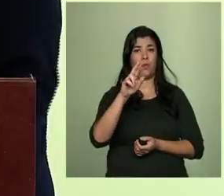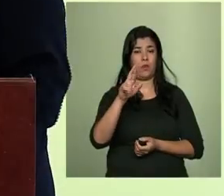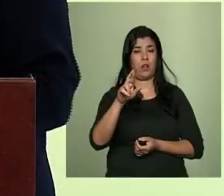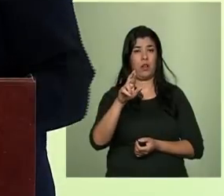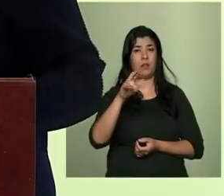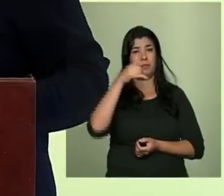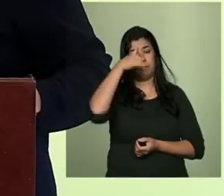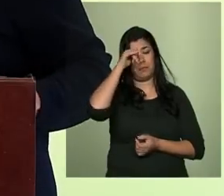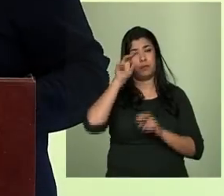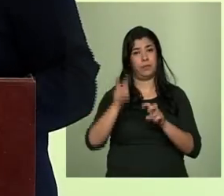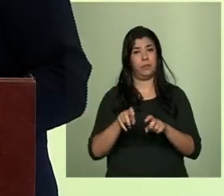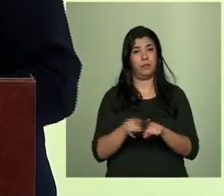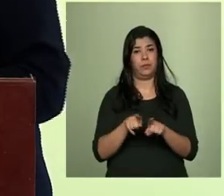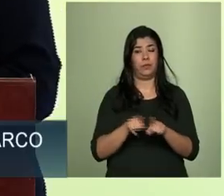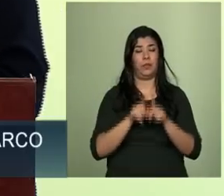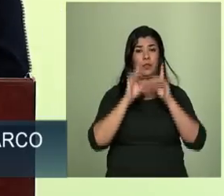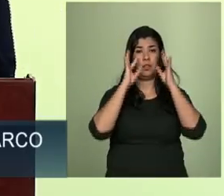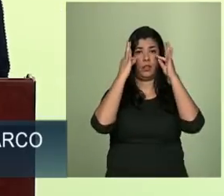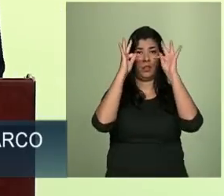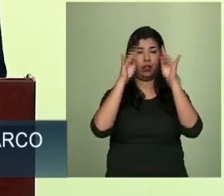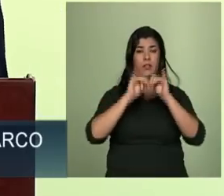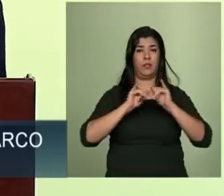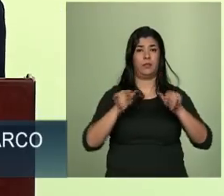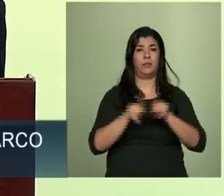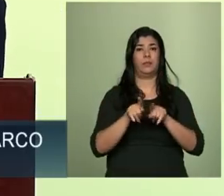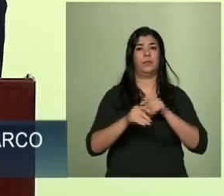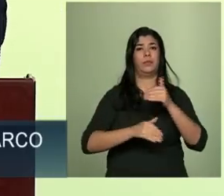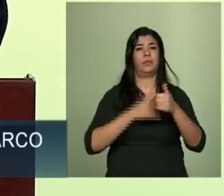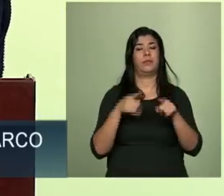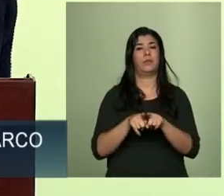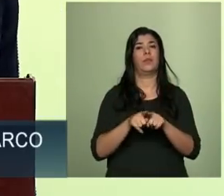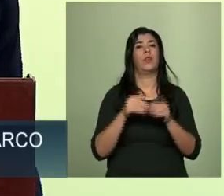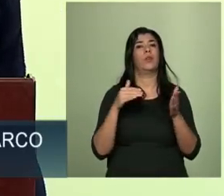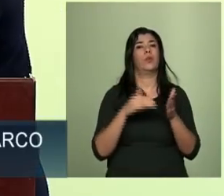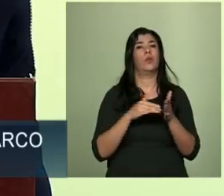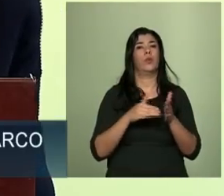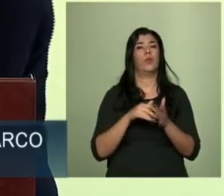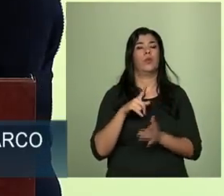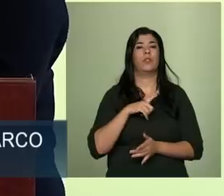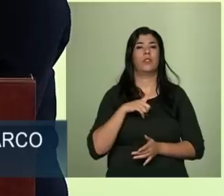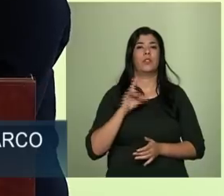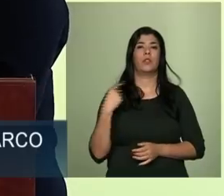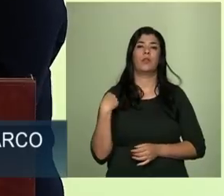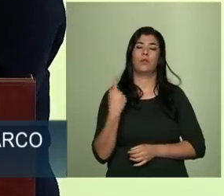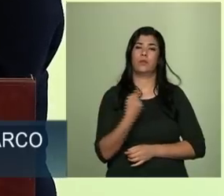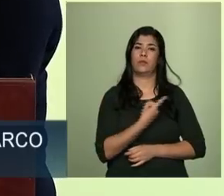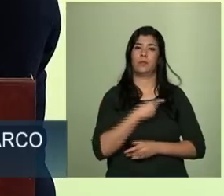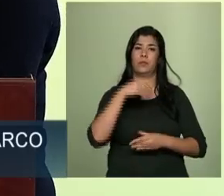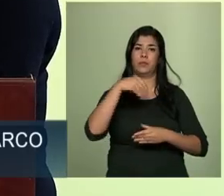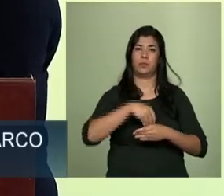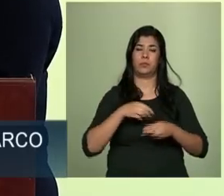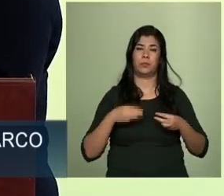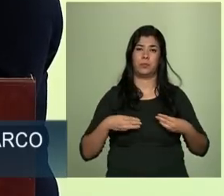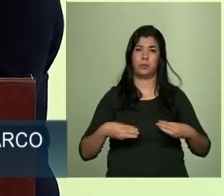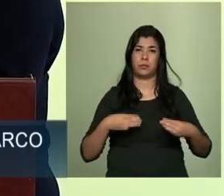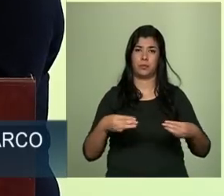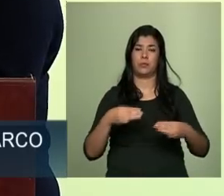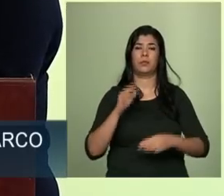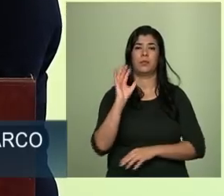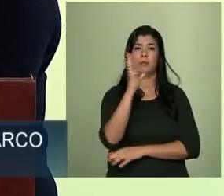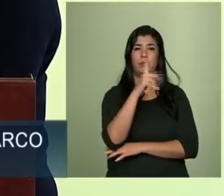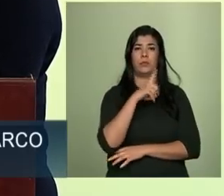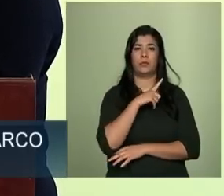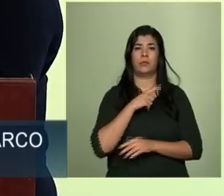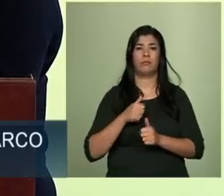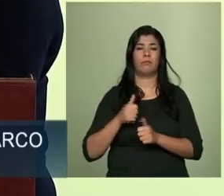tecnologia e inovação esse aspecto. E, por fim, nós temos aí, finalmente, para nós, no Ministério do Meio Ambiente, os caminhos para poder